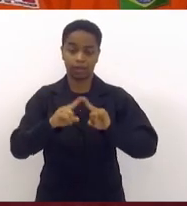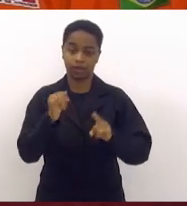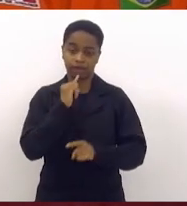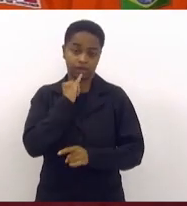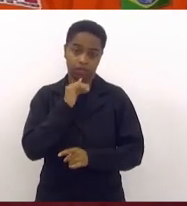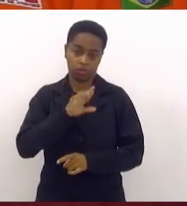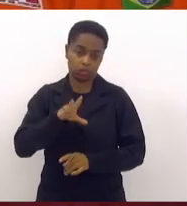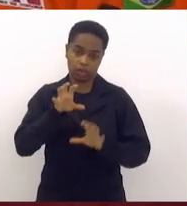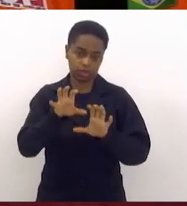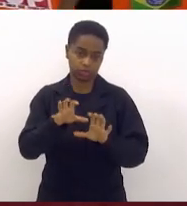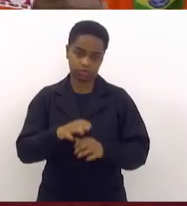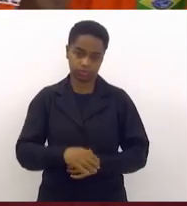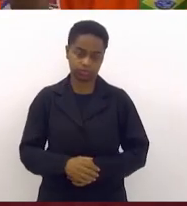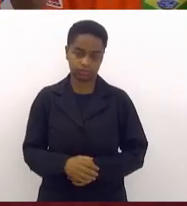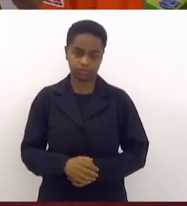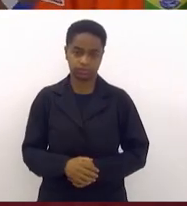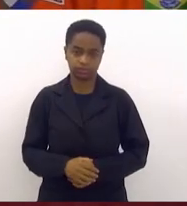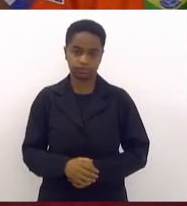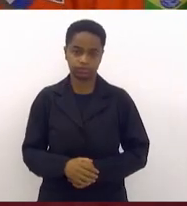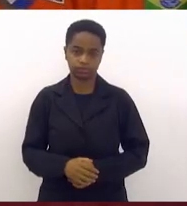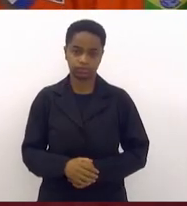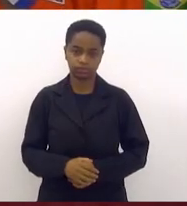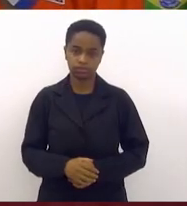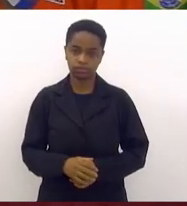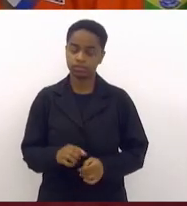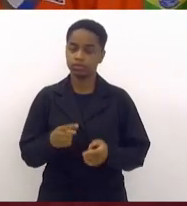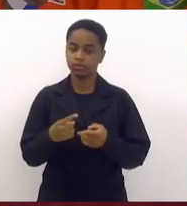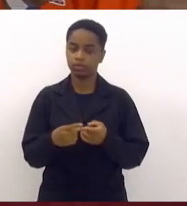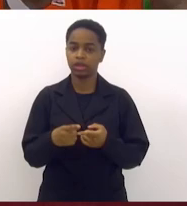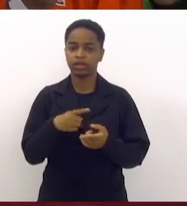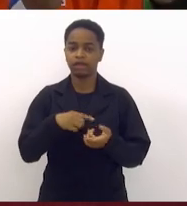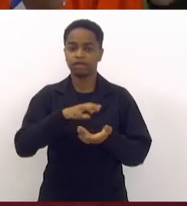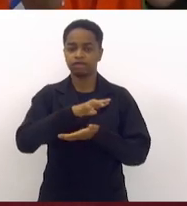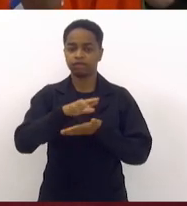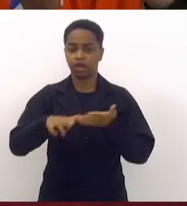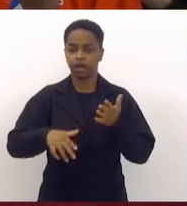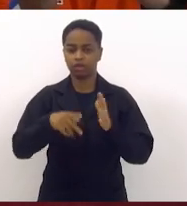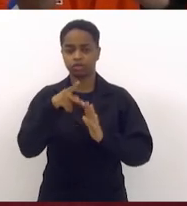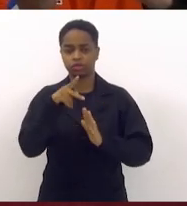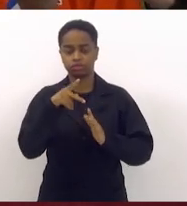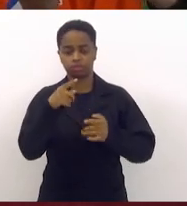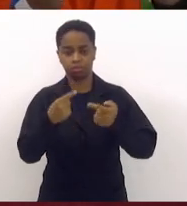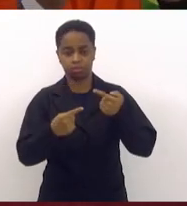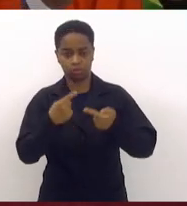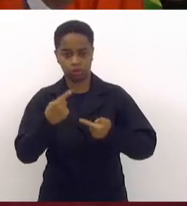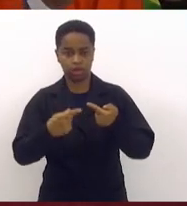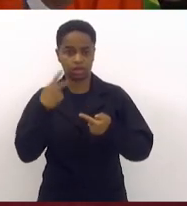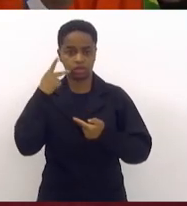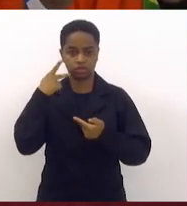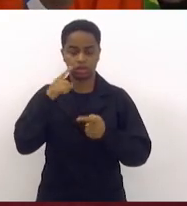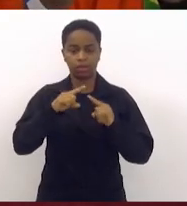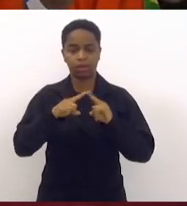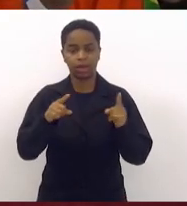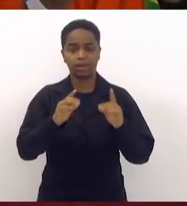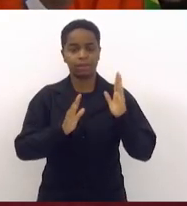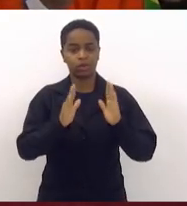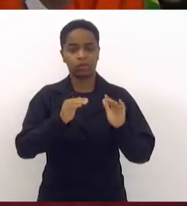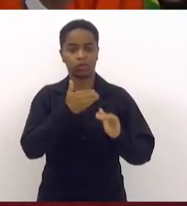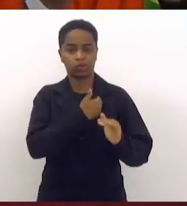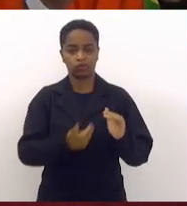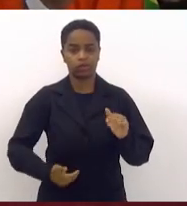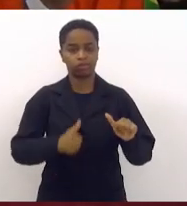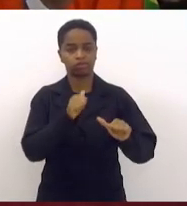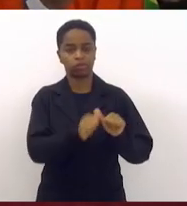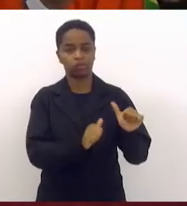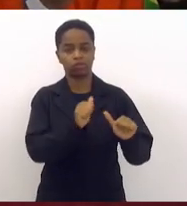não é tratado dessa forma é tratado com diversas políticas que variam de governo a governo